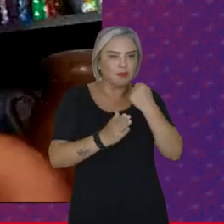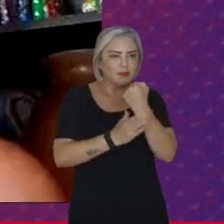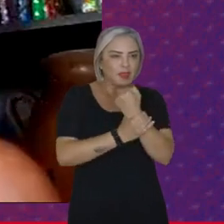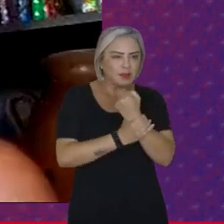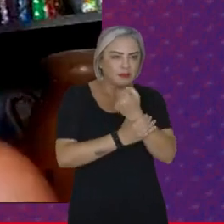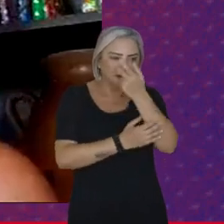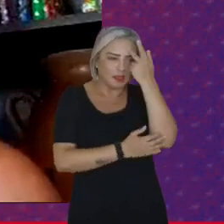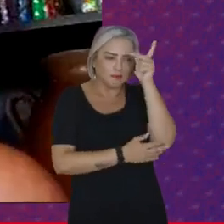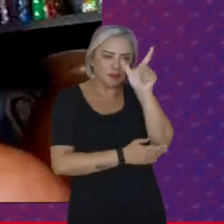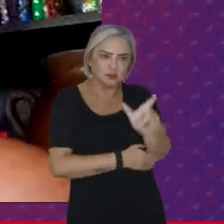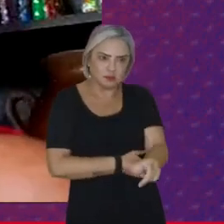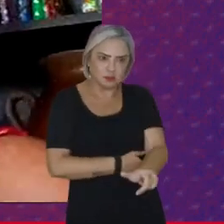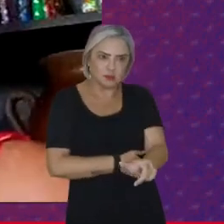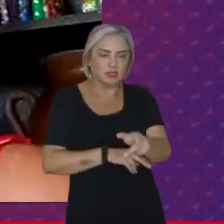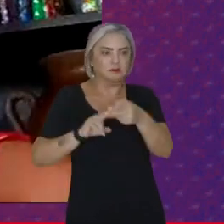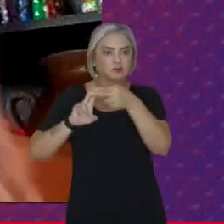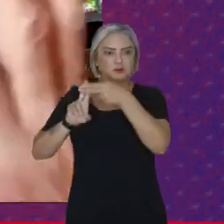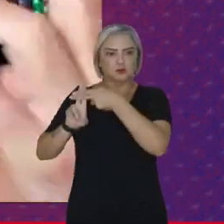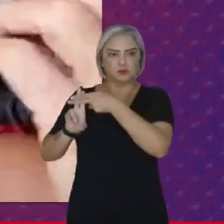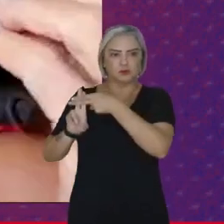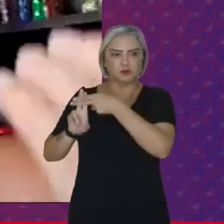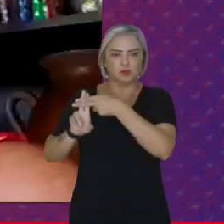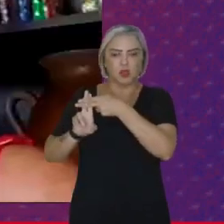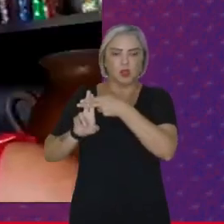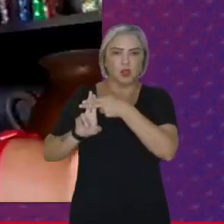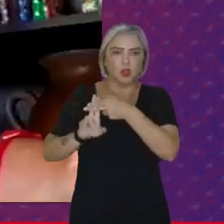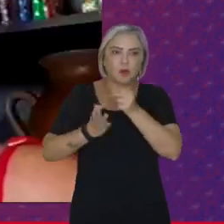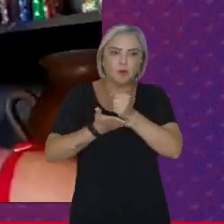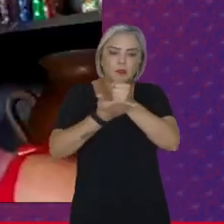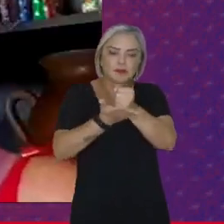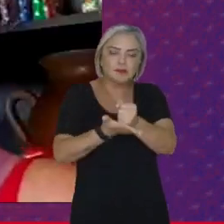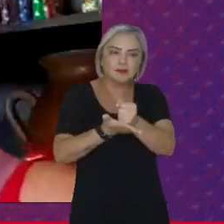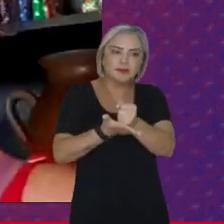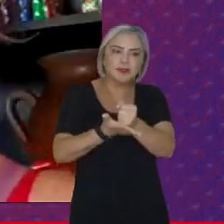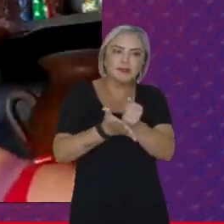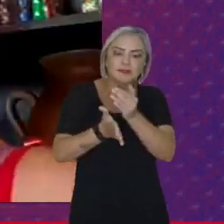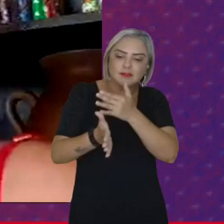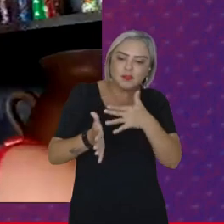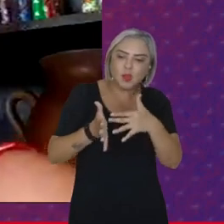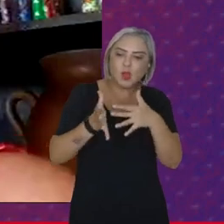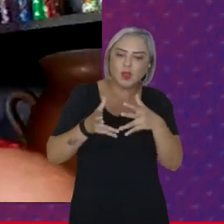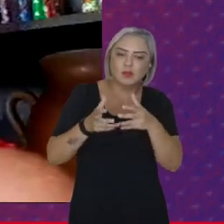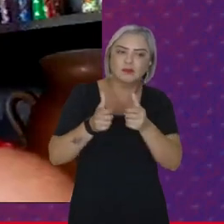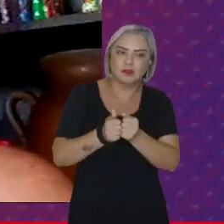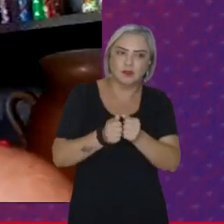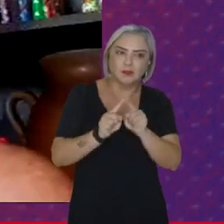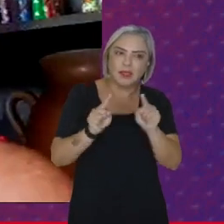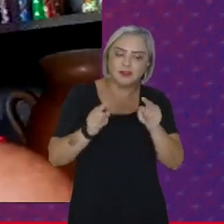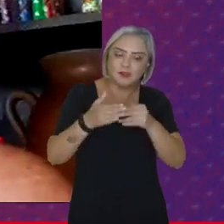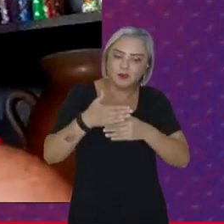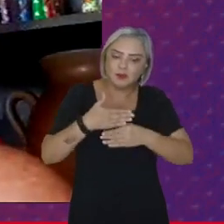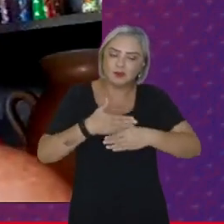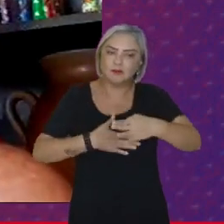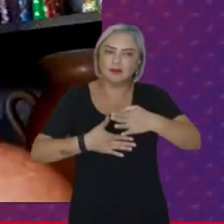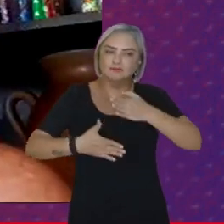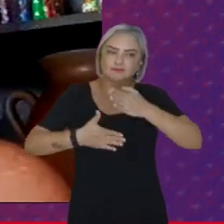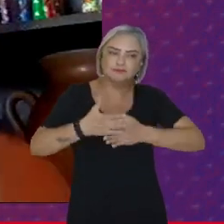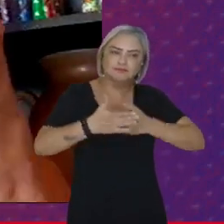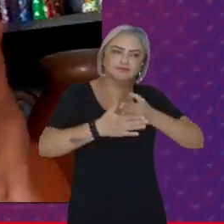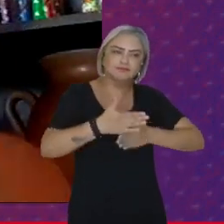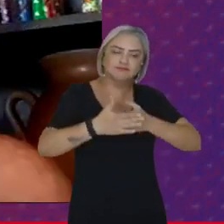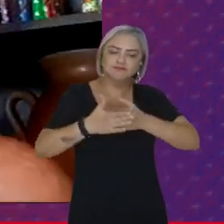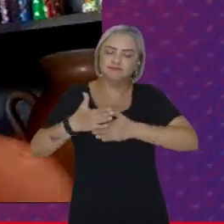essas pessoas, através do SUS, uma assistência integral, que ela ultrapasse as barreiras